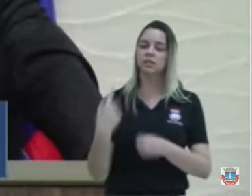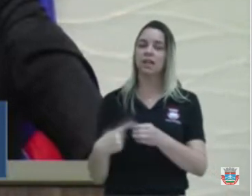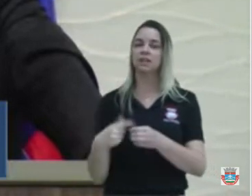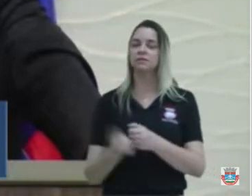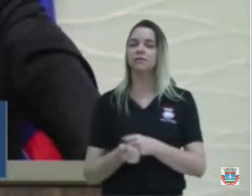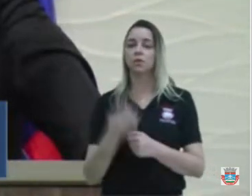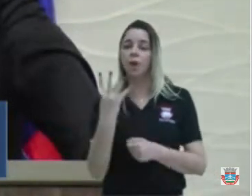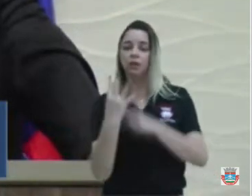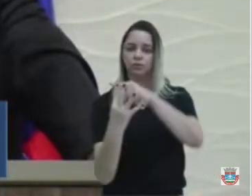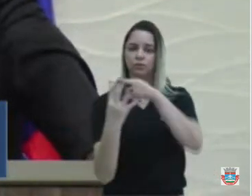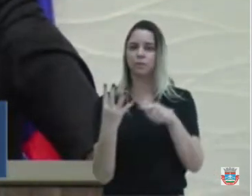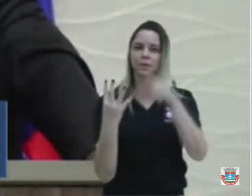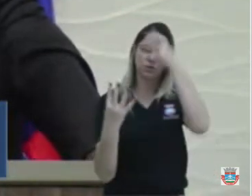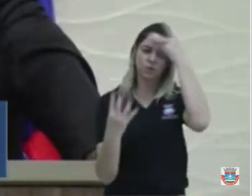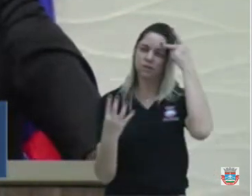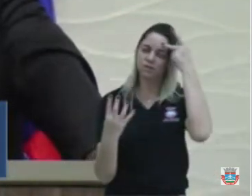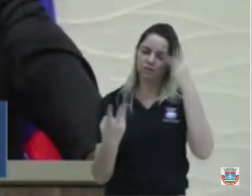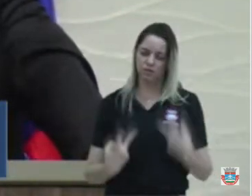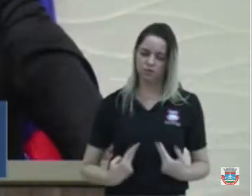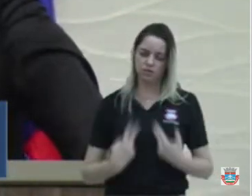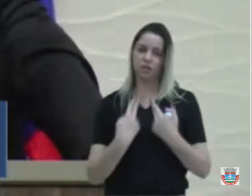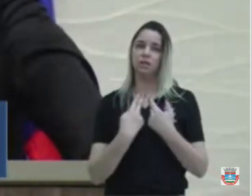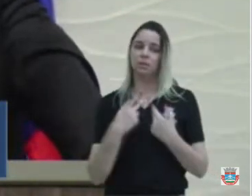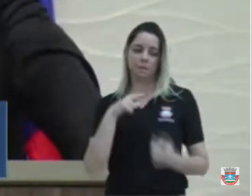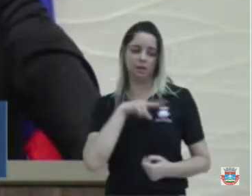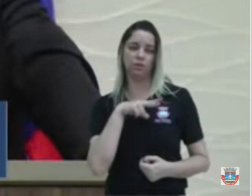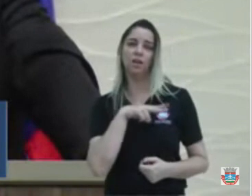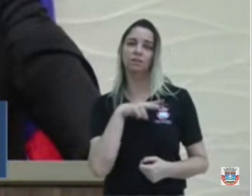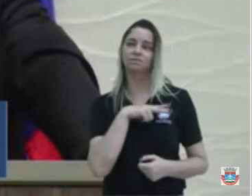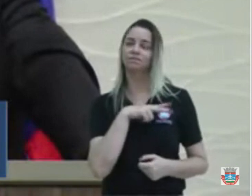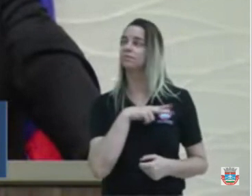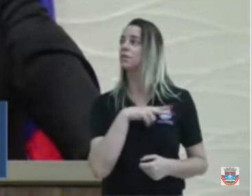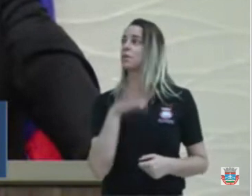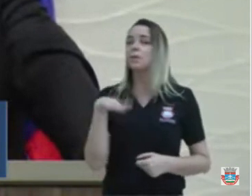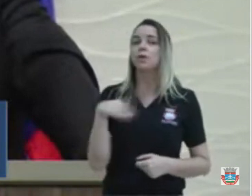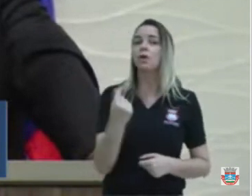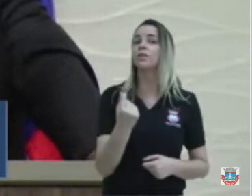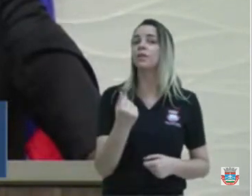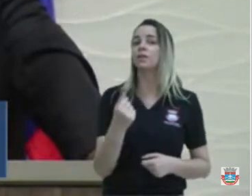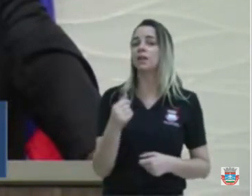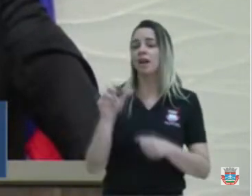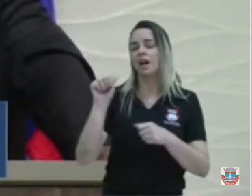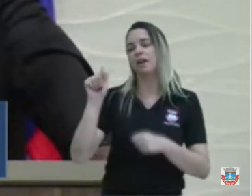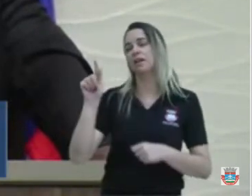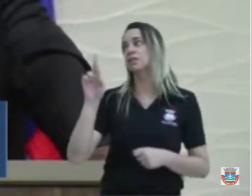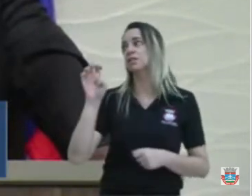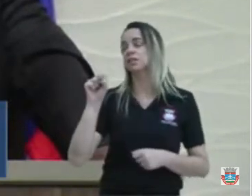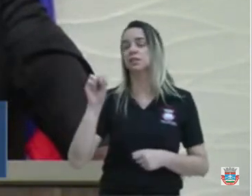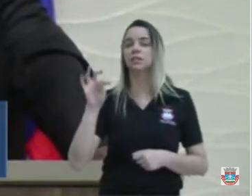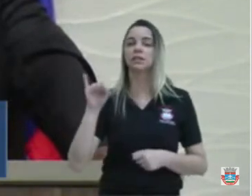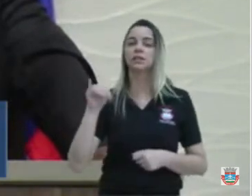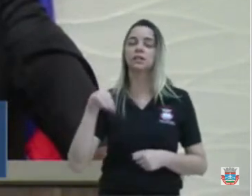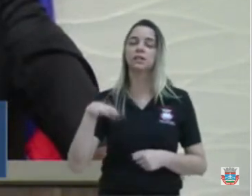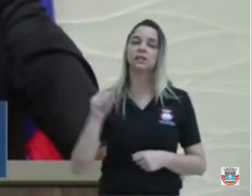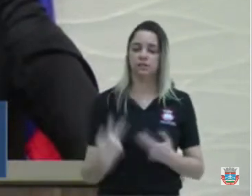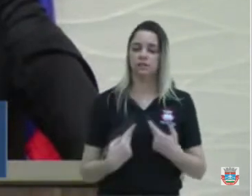cirurgia particular. Que o melhor preço que a gente consegue é em Agrestina. Lá em enfermaria, a gente consegue uma